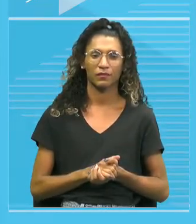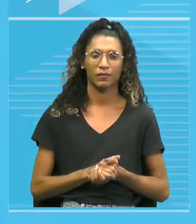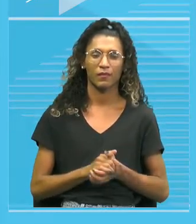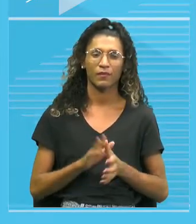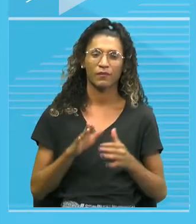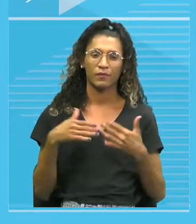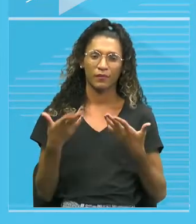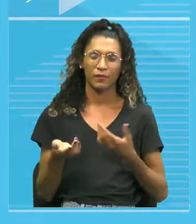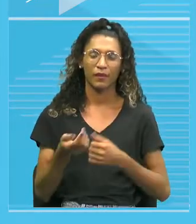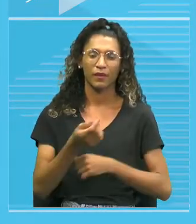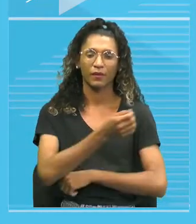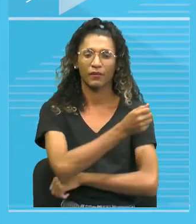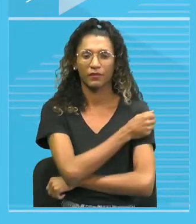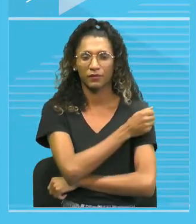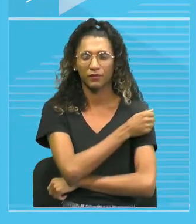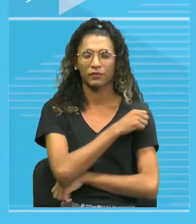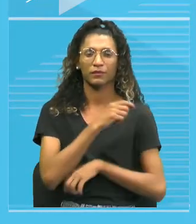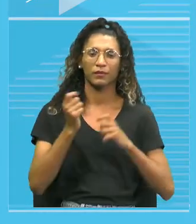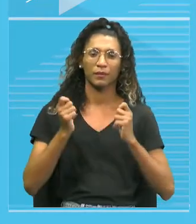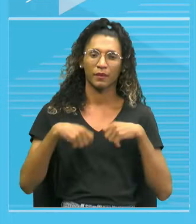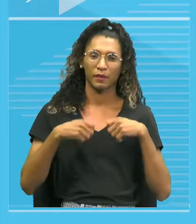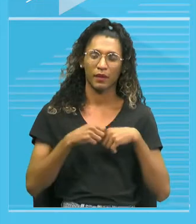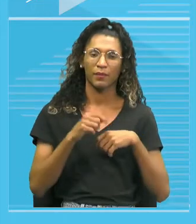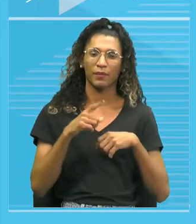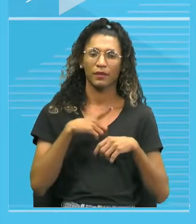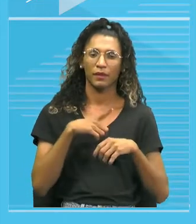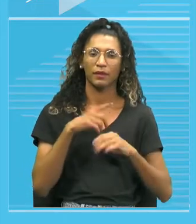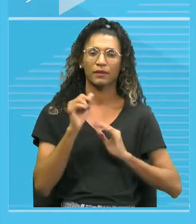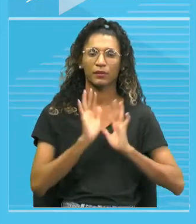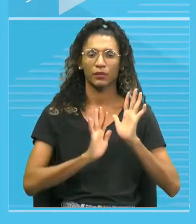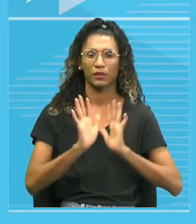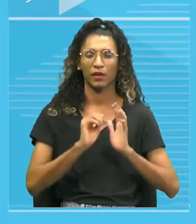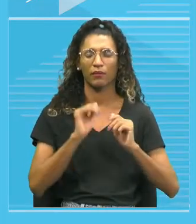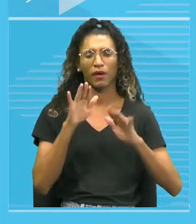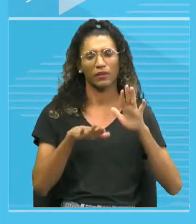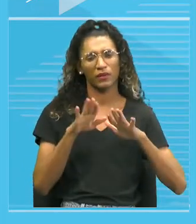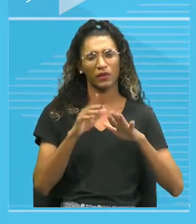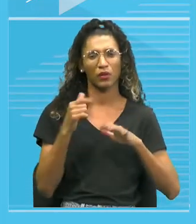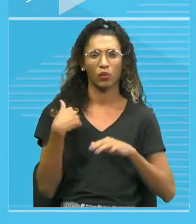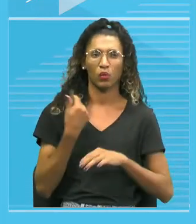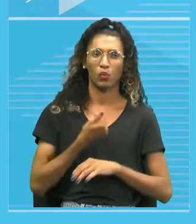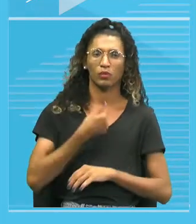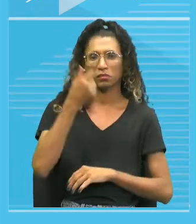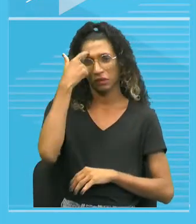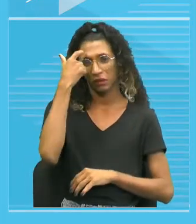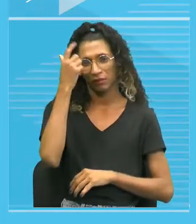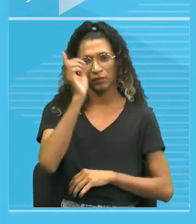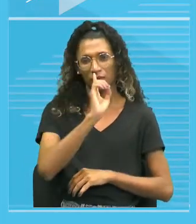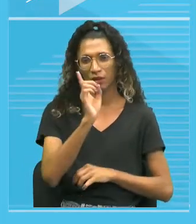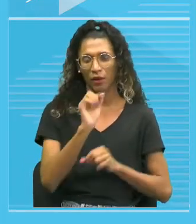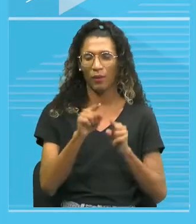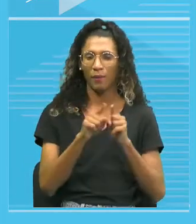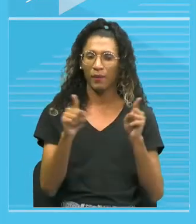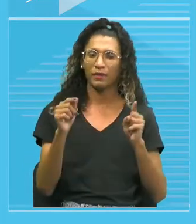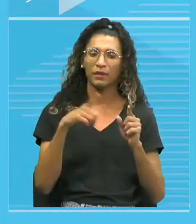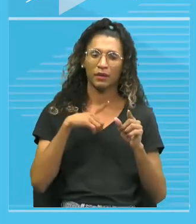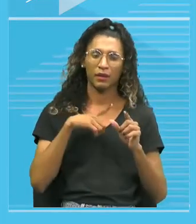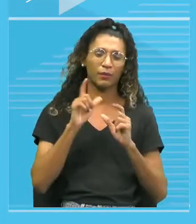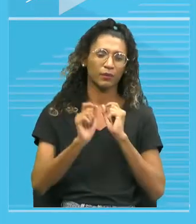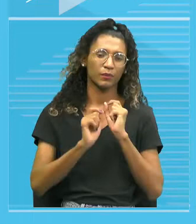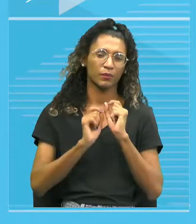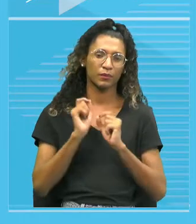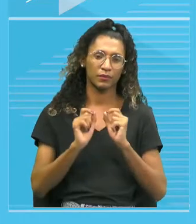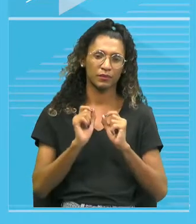Então, pessoal, é preciso ter cuidado. Às vezes a gente acha que não. Mas olha, o que a gente tem hoje à nossa